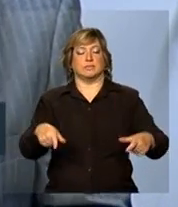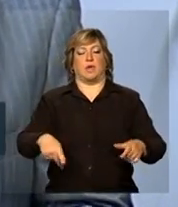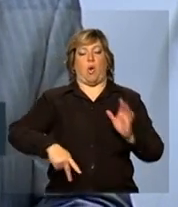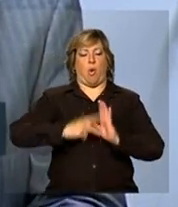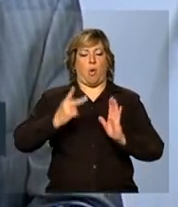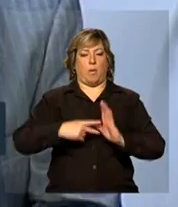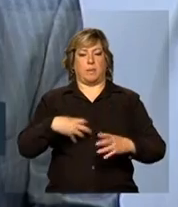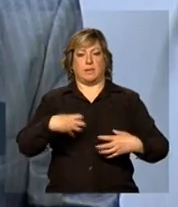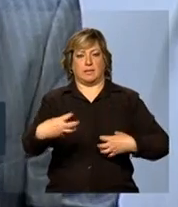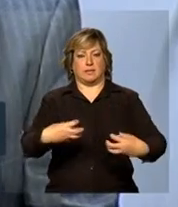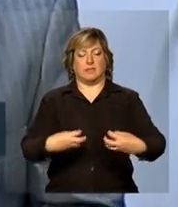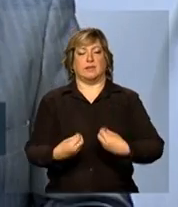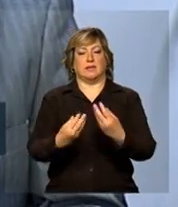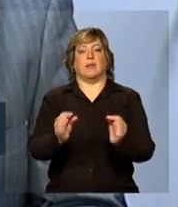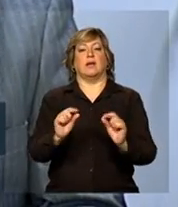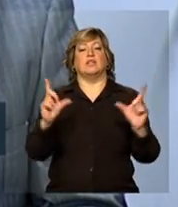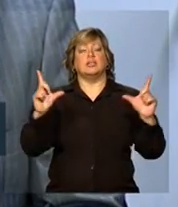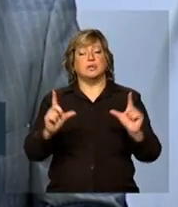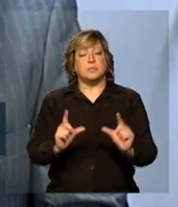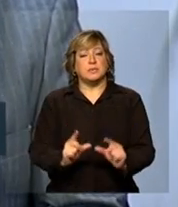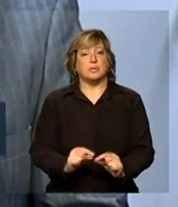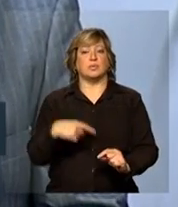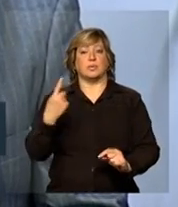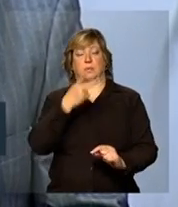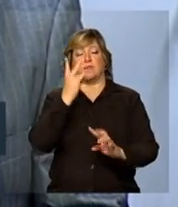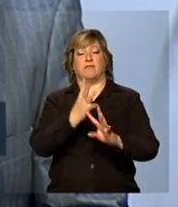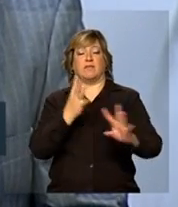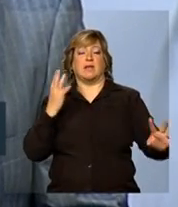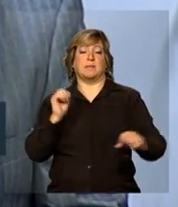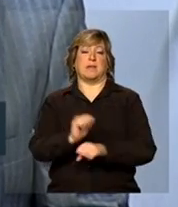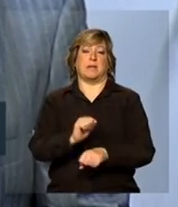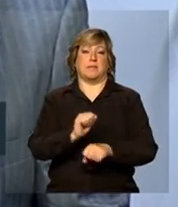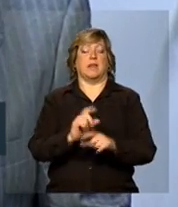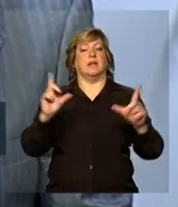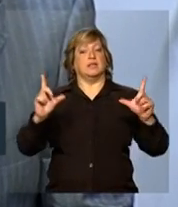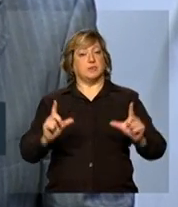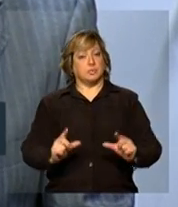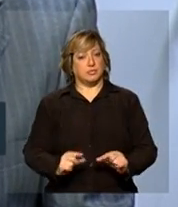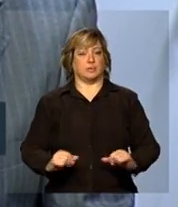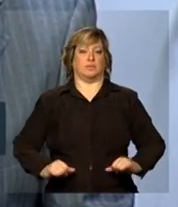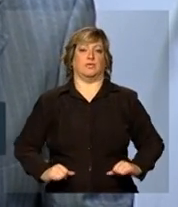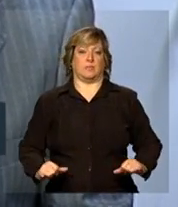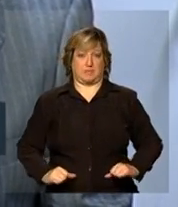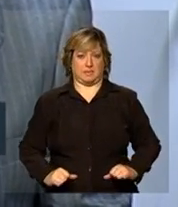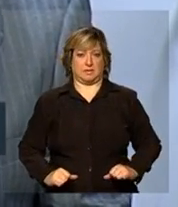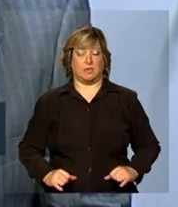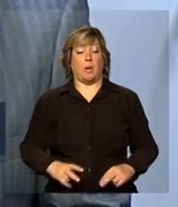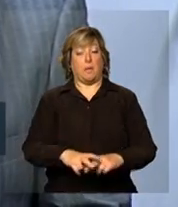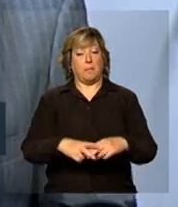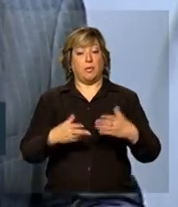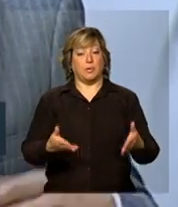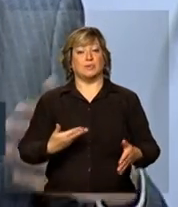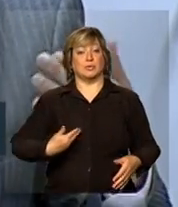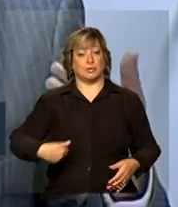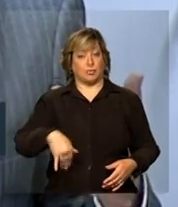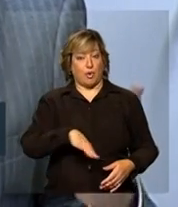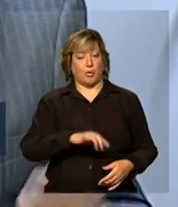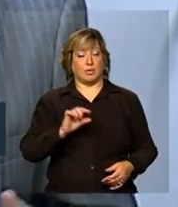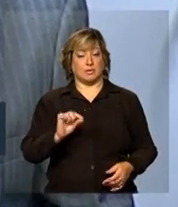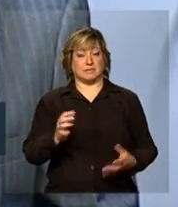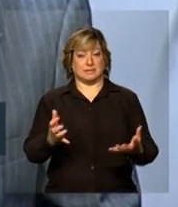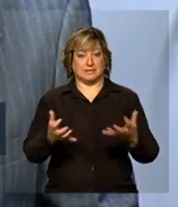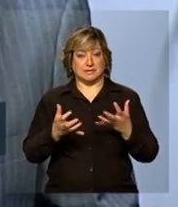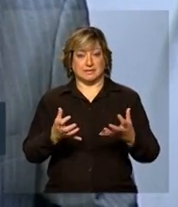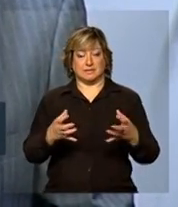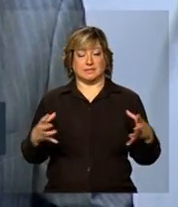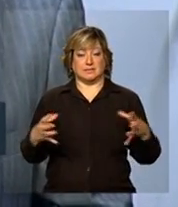reduzir a fila de necessidade de transplantes no nosso país. É por isso que a gente fez questão de envolver pessoas